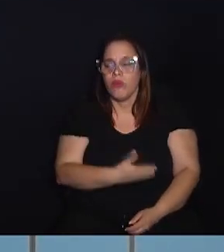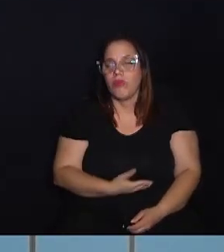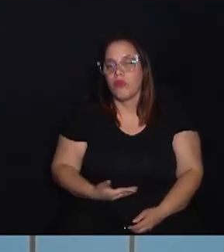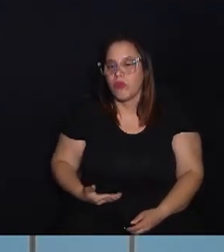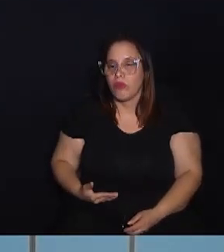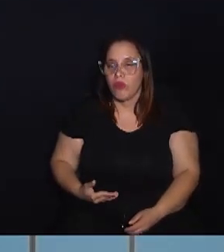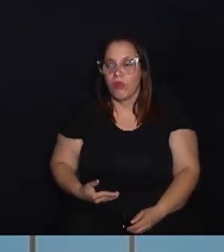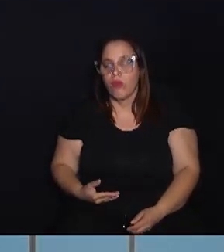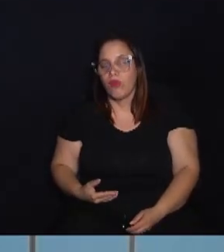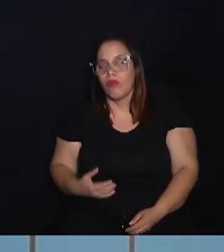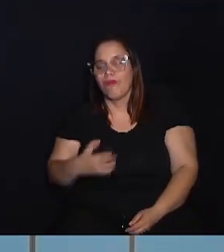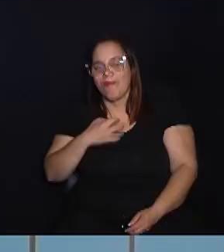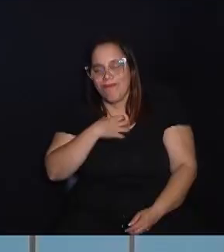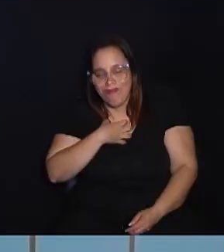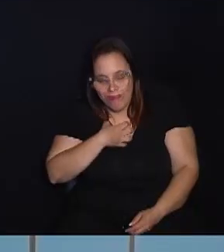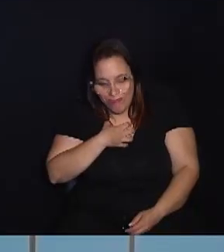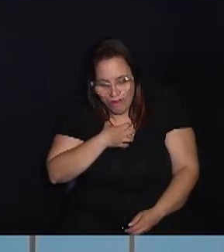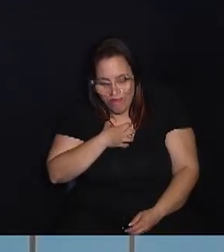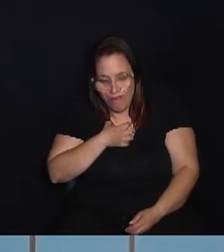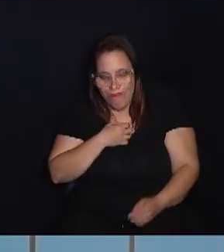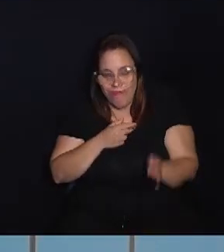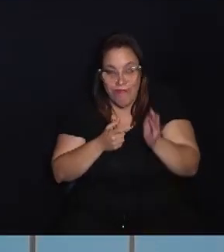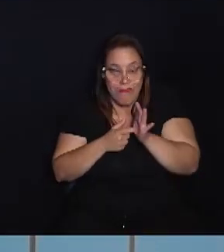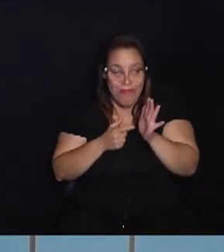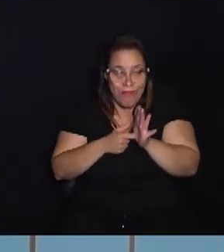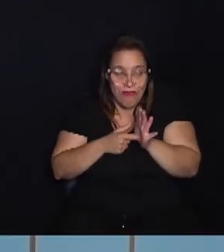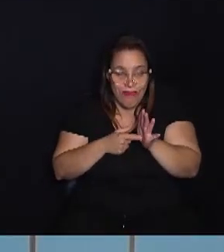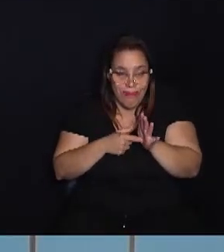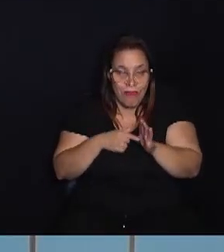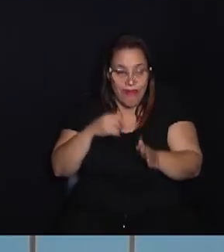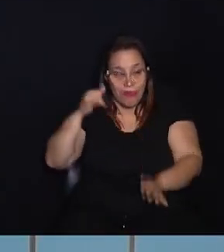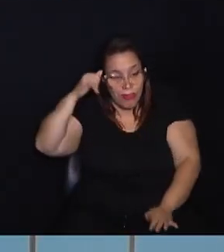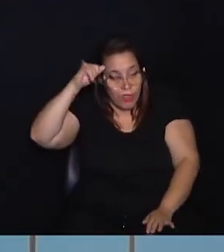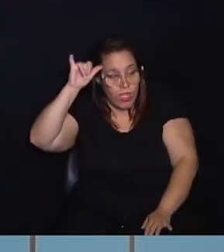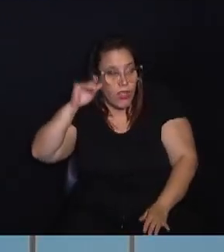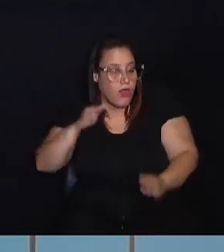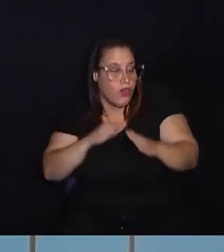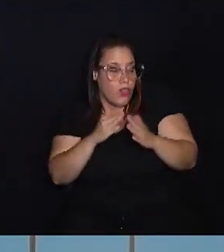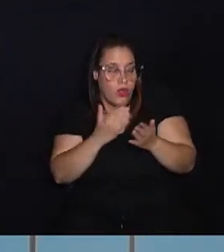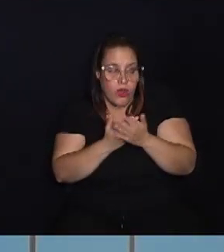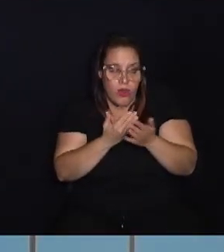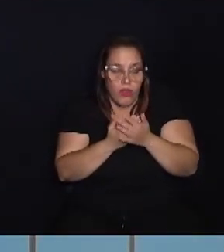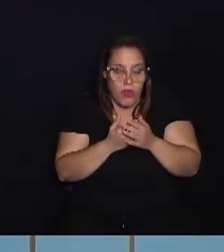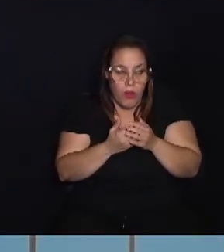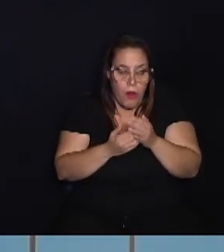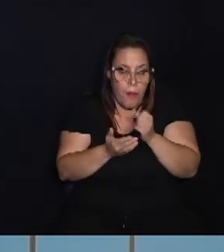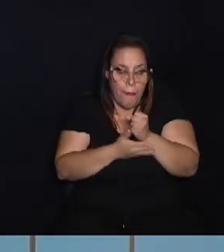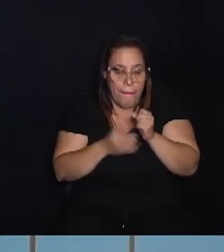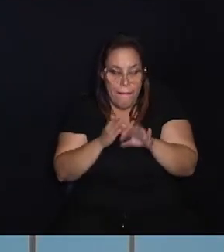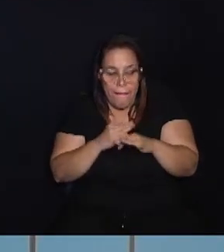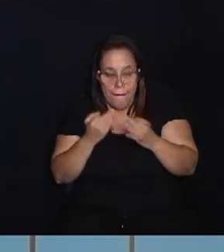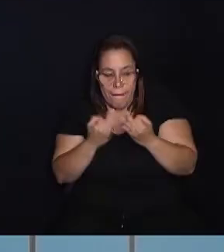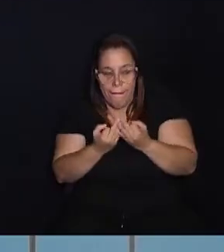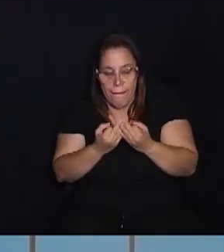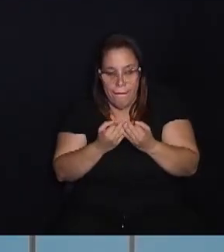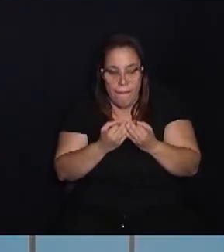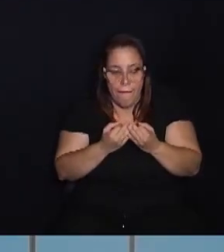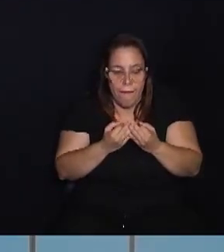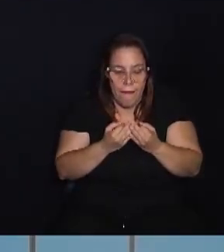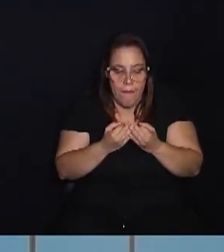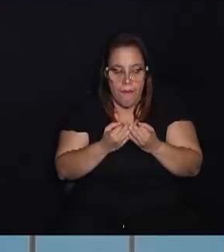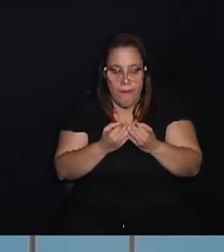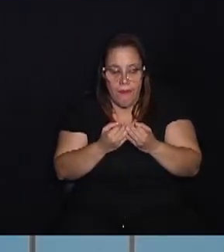sobre espiritualidade baseada em evidência, prevenção nas escolas, base familiar e comunidade.